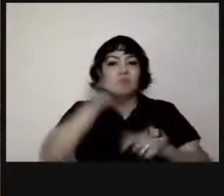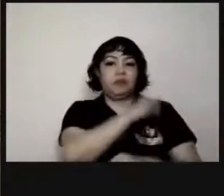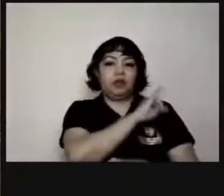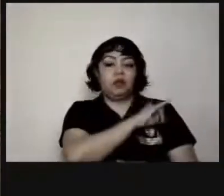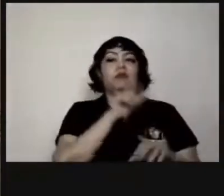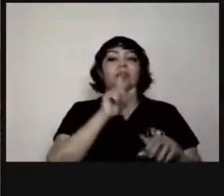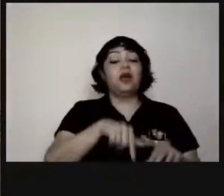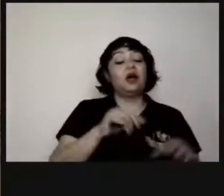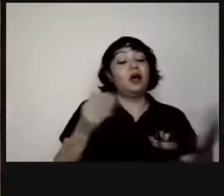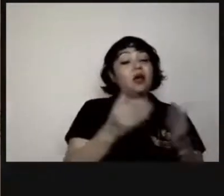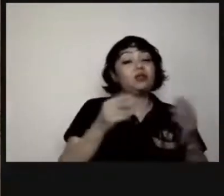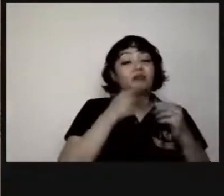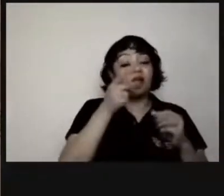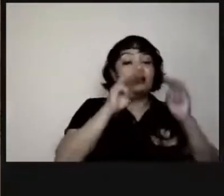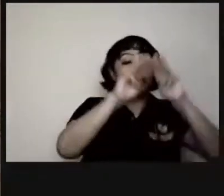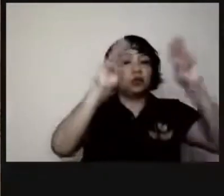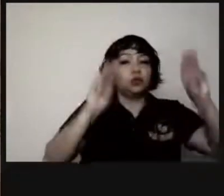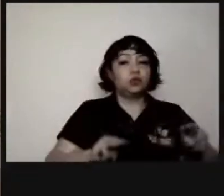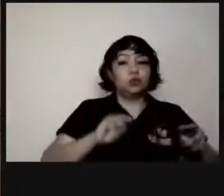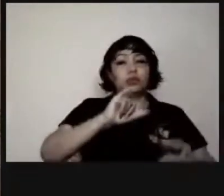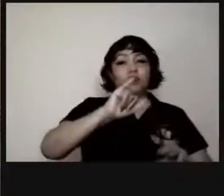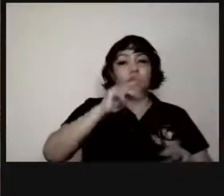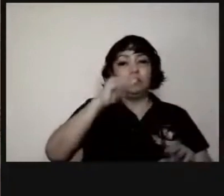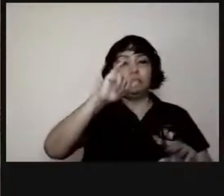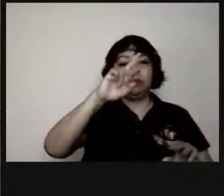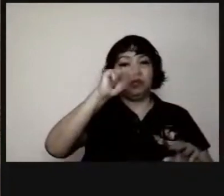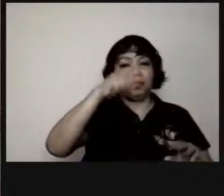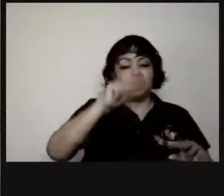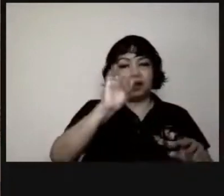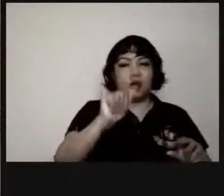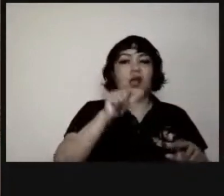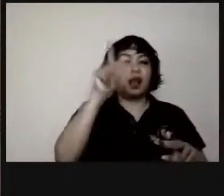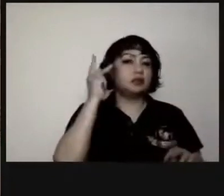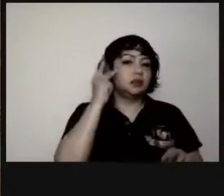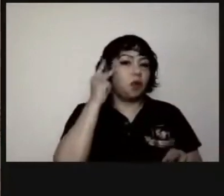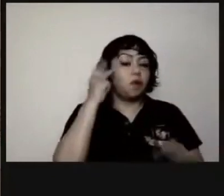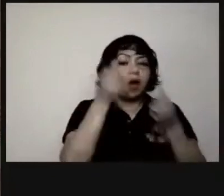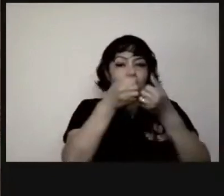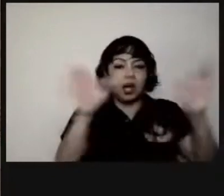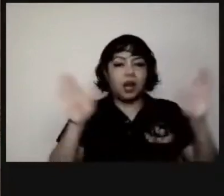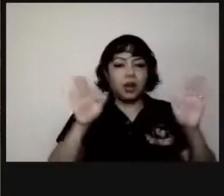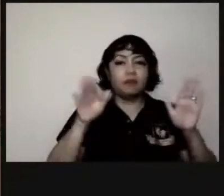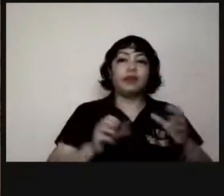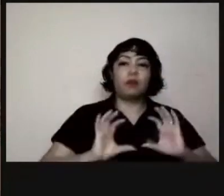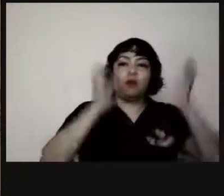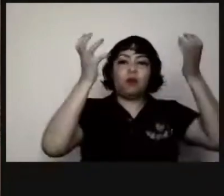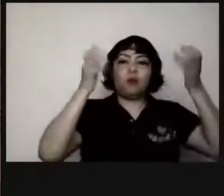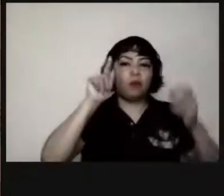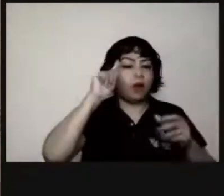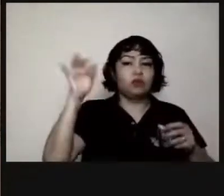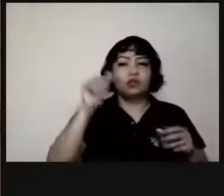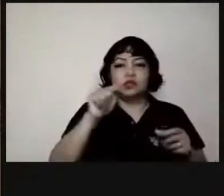depois de 7 anos fechados, né, inclusive para comemorar aí o bicentenário da independência do Brasil. Então, o